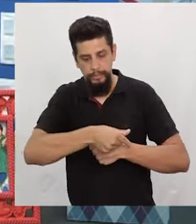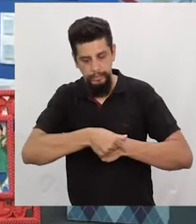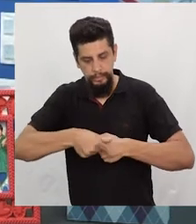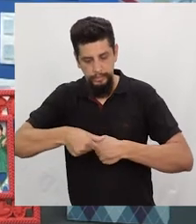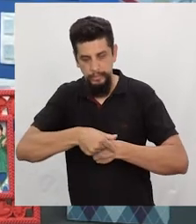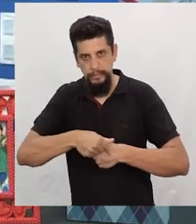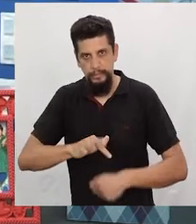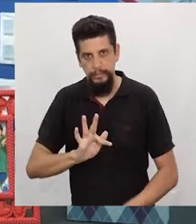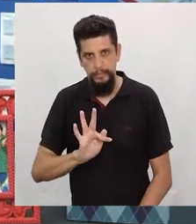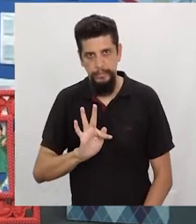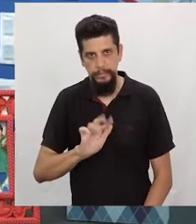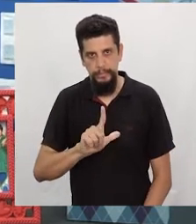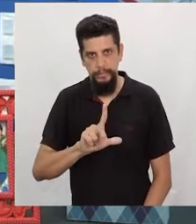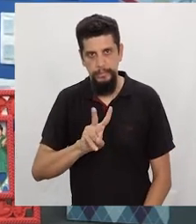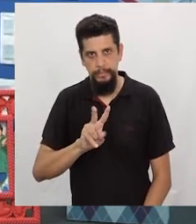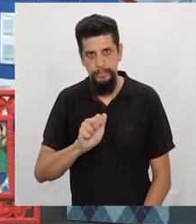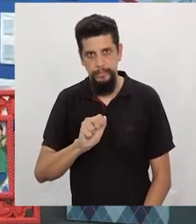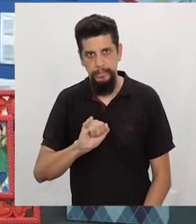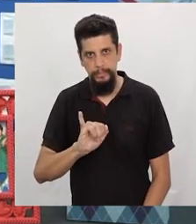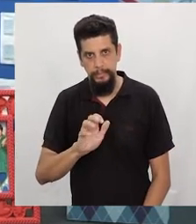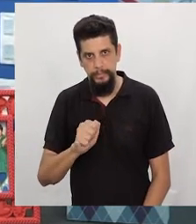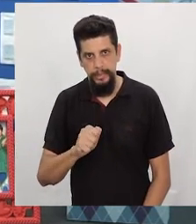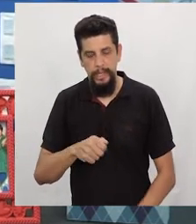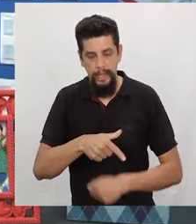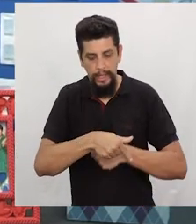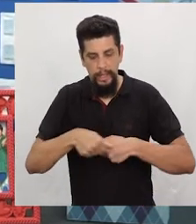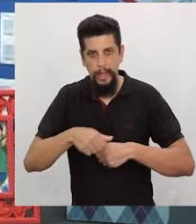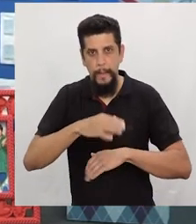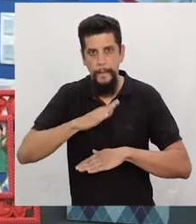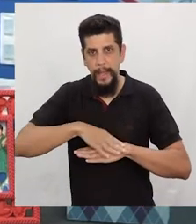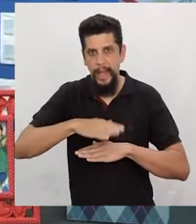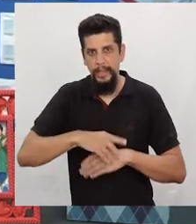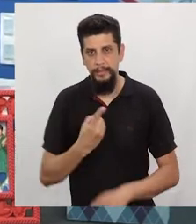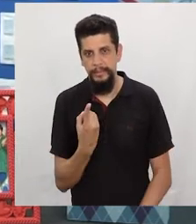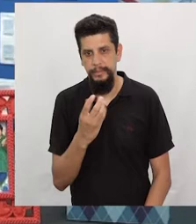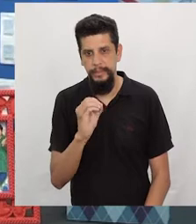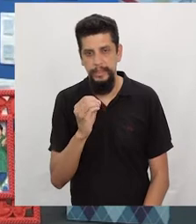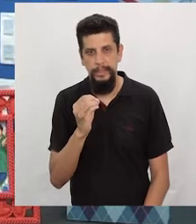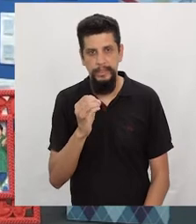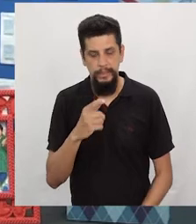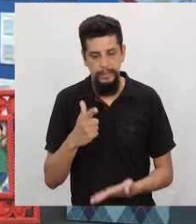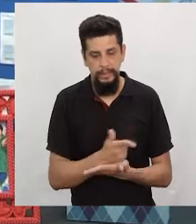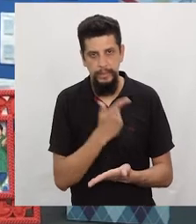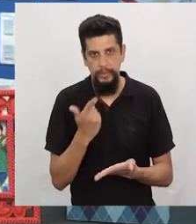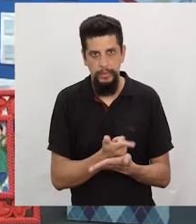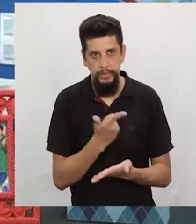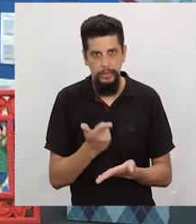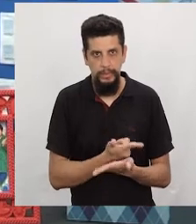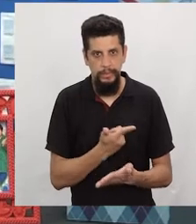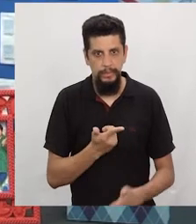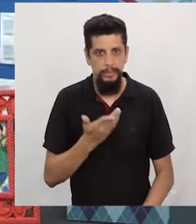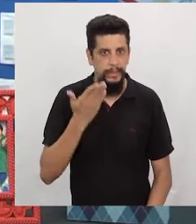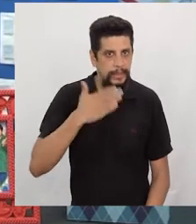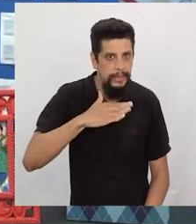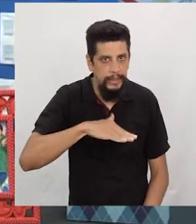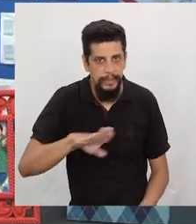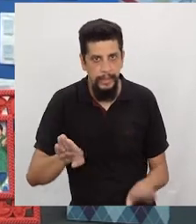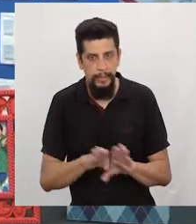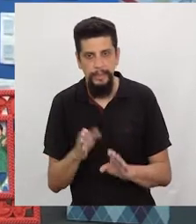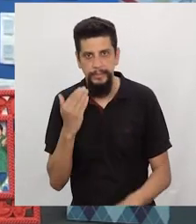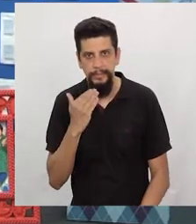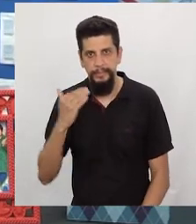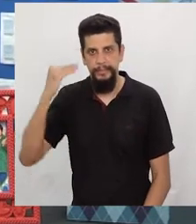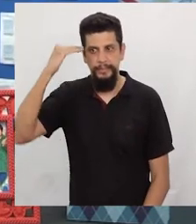A Flávia Lins e Silva é autora de mais de 10 livros para crianças e jovens. Entre eles,